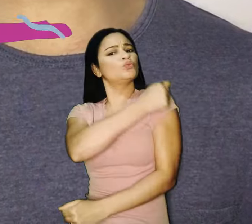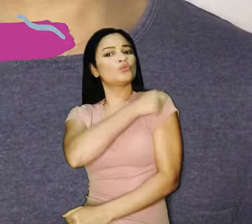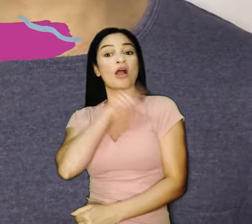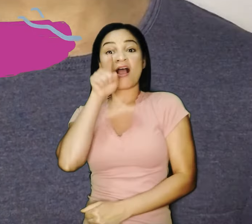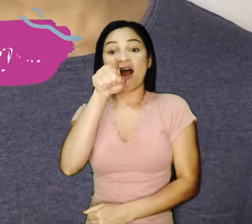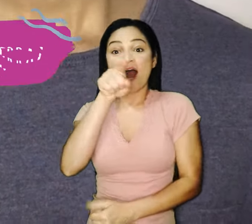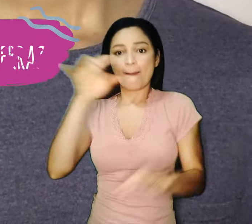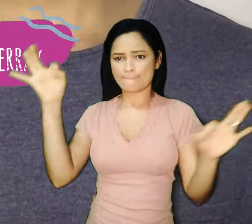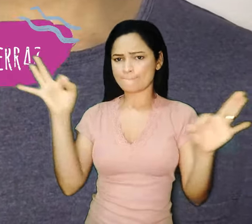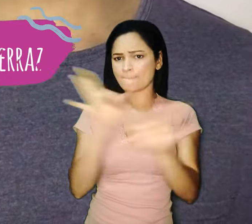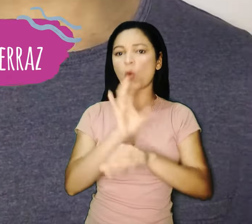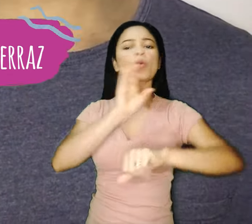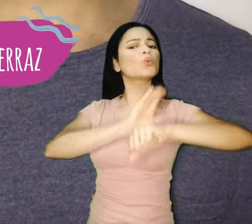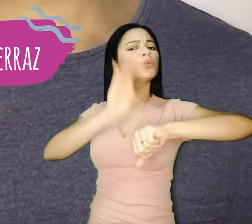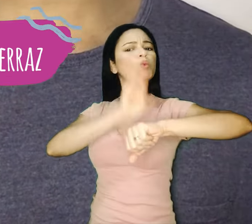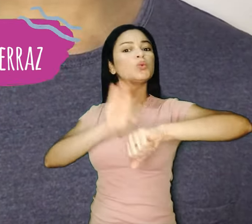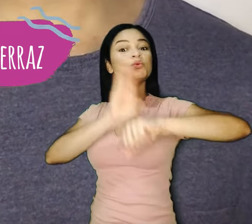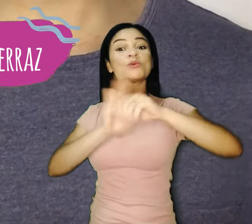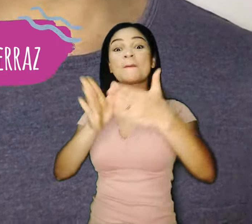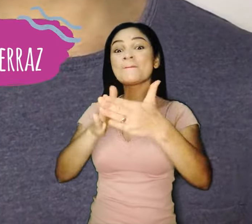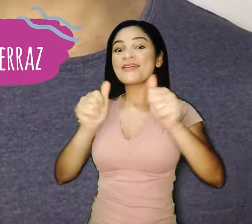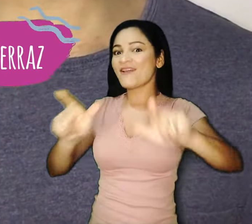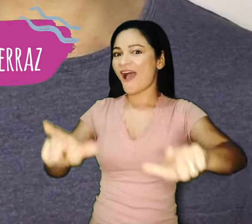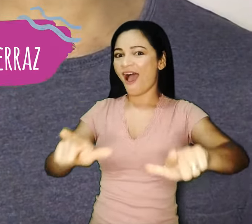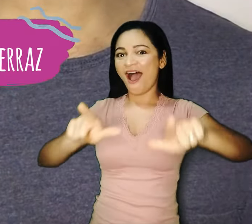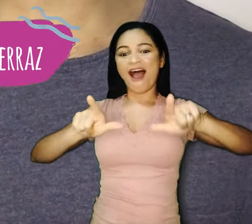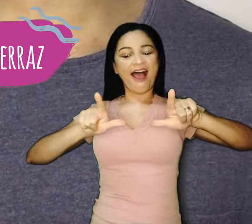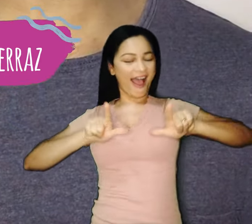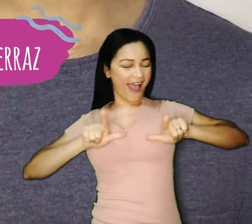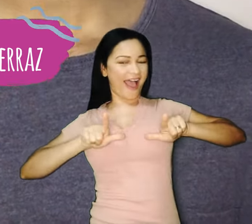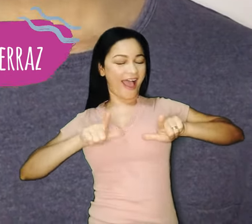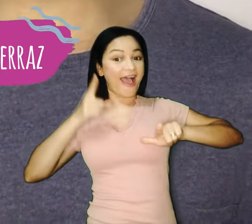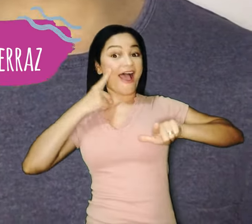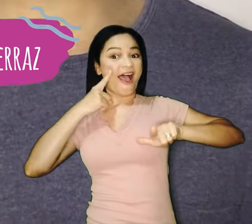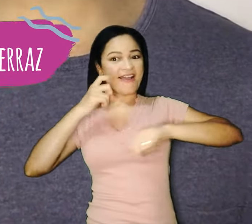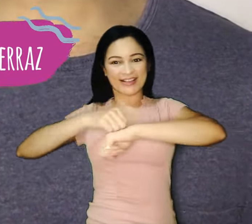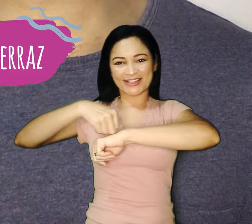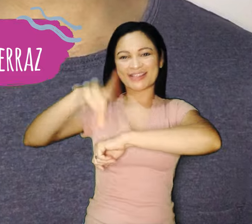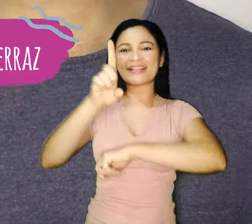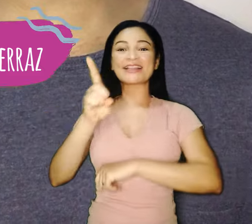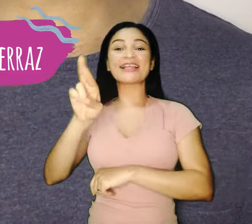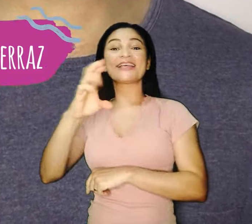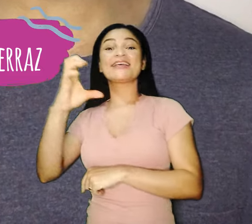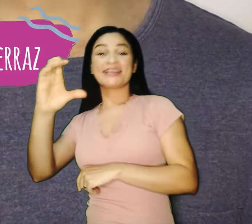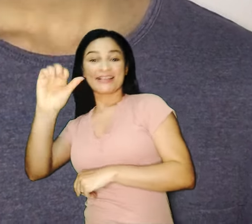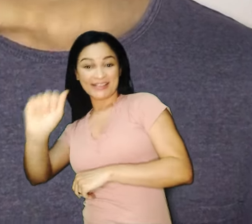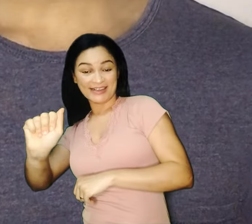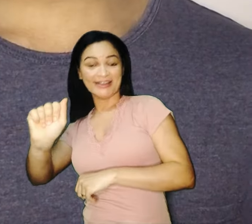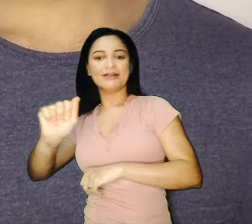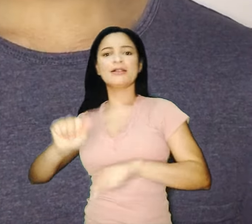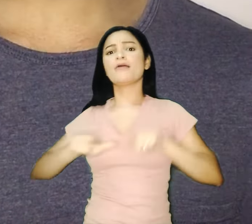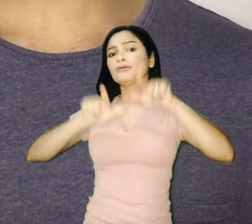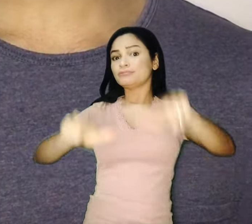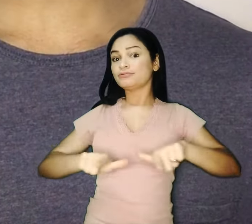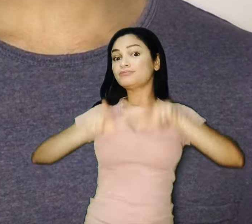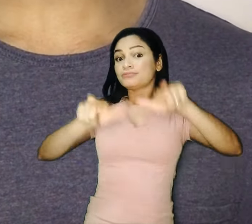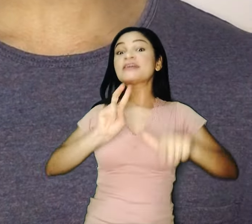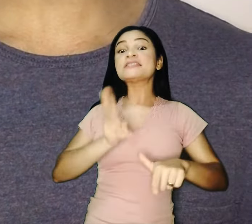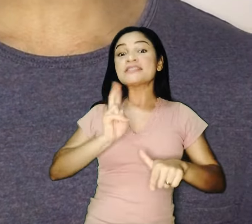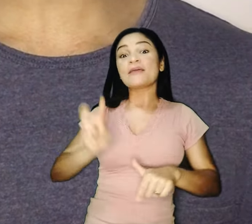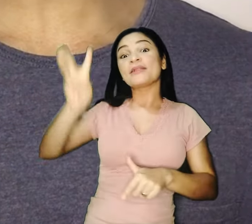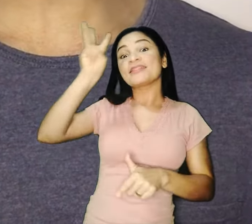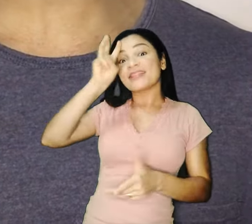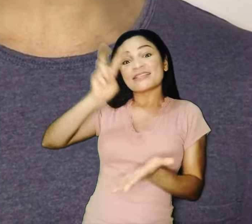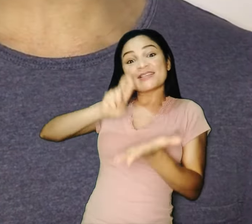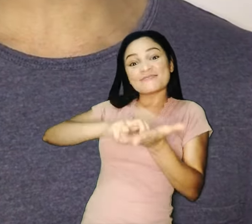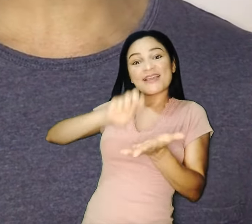Atenção estudante, se você concluiu o curso e já solicitou o diploma, se liga no recado do DRCA. As entregas estão sendo